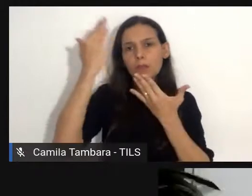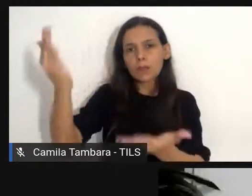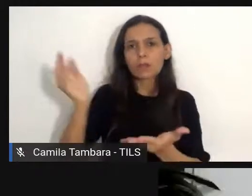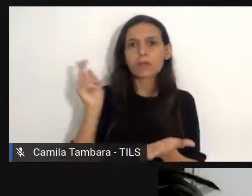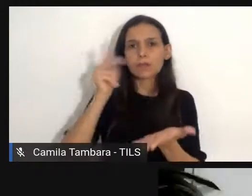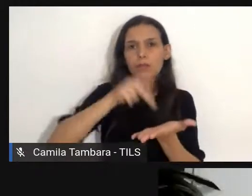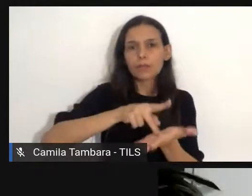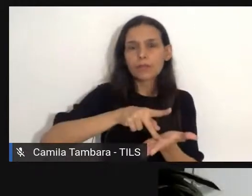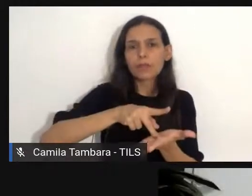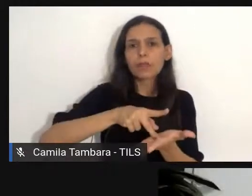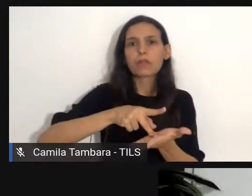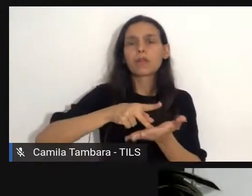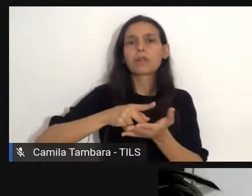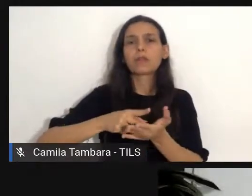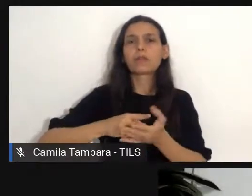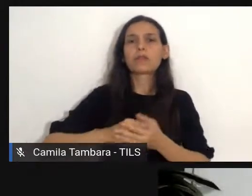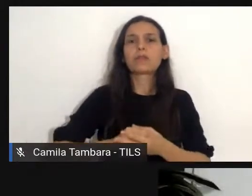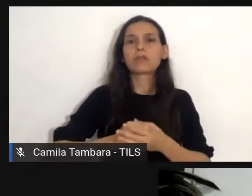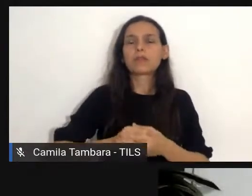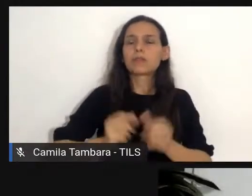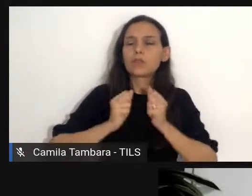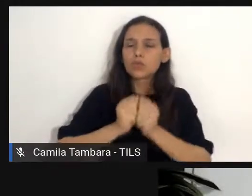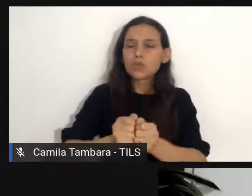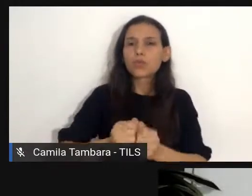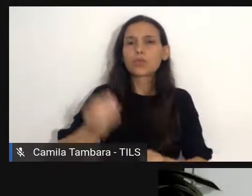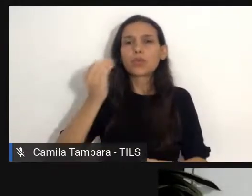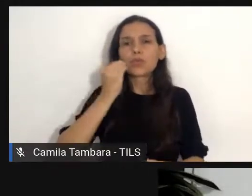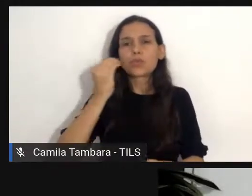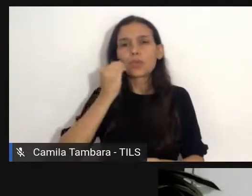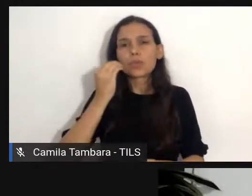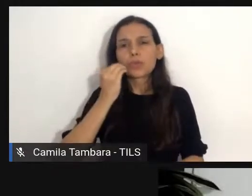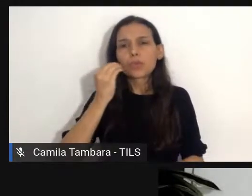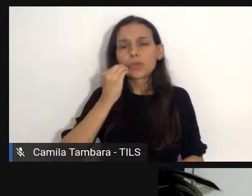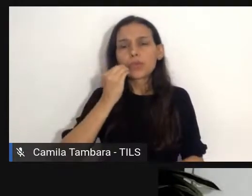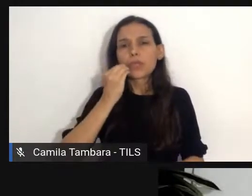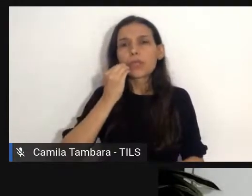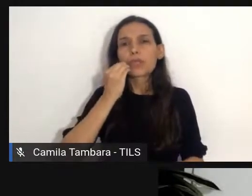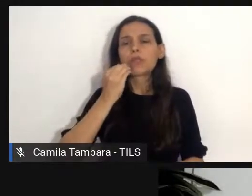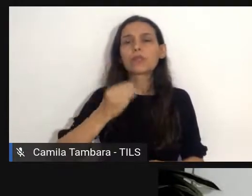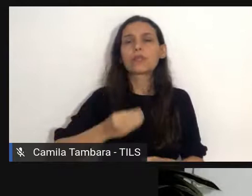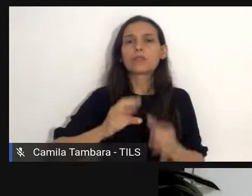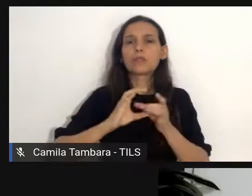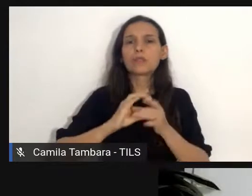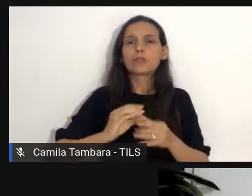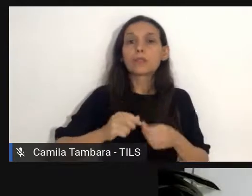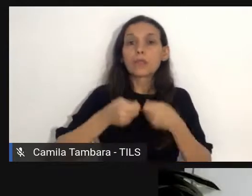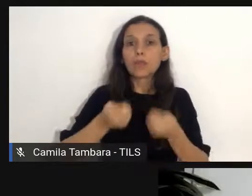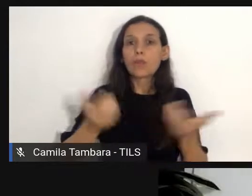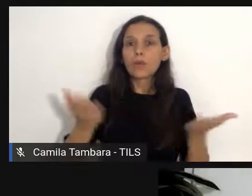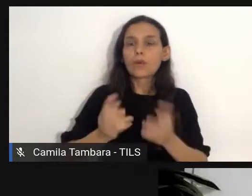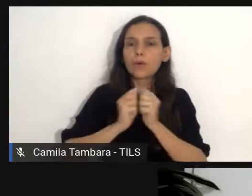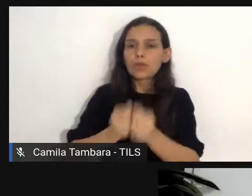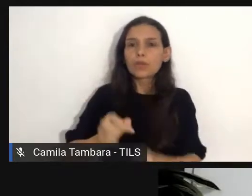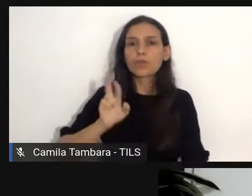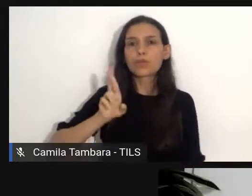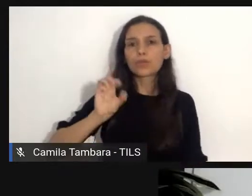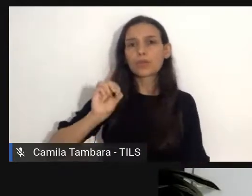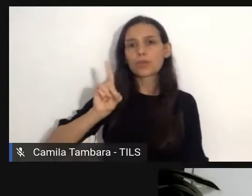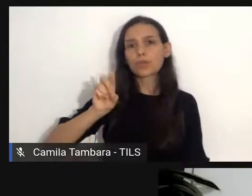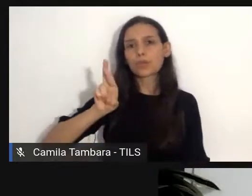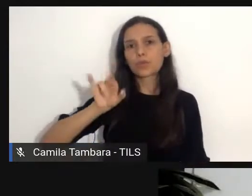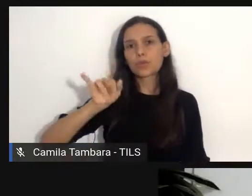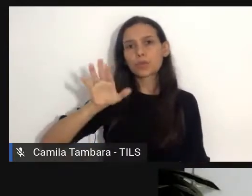de ser hoje, né, junto com você aqui, essa oportunidade que você nos dá, junto com o Rodrigo e com o